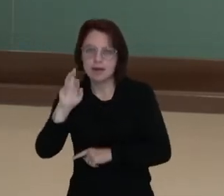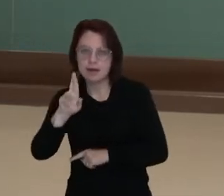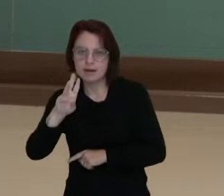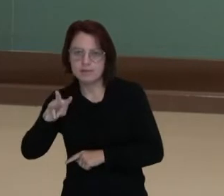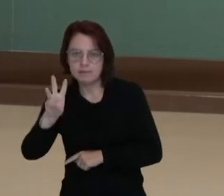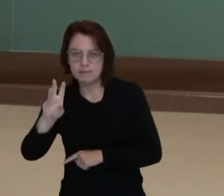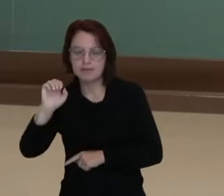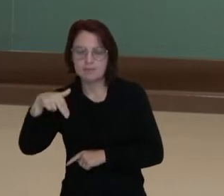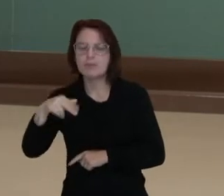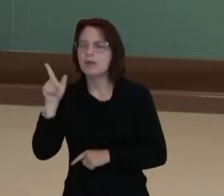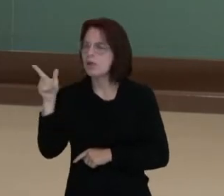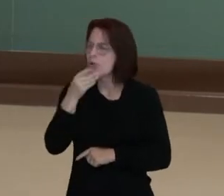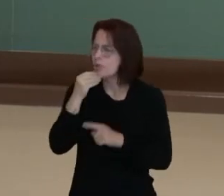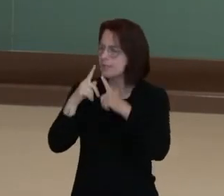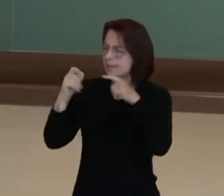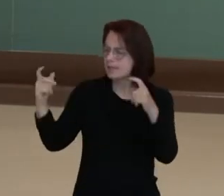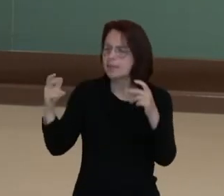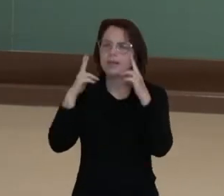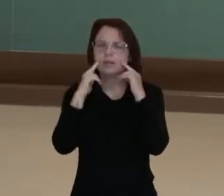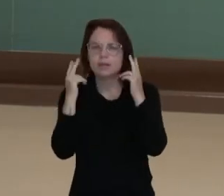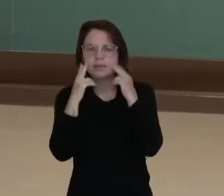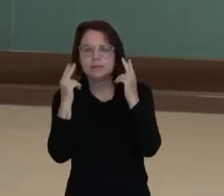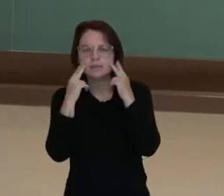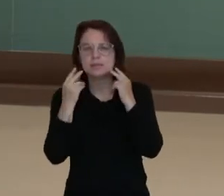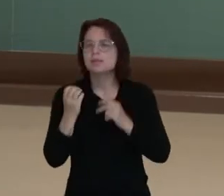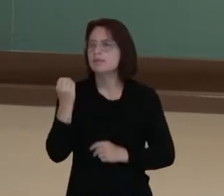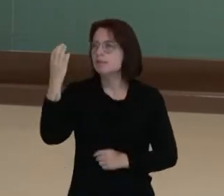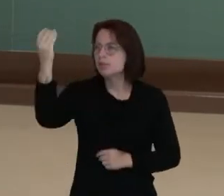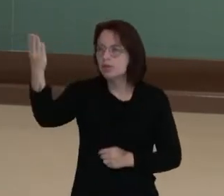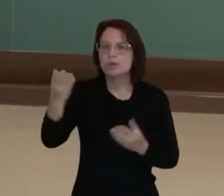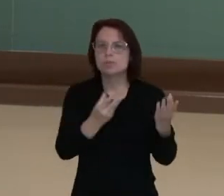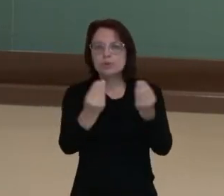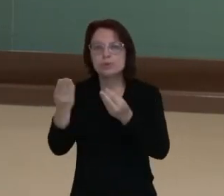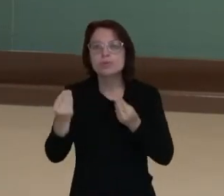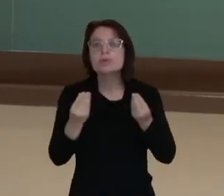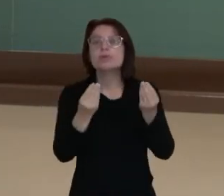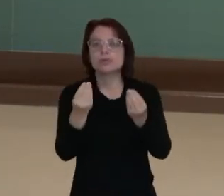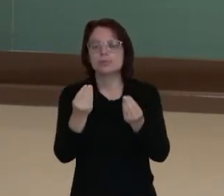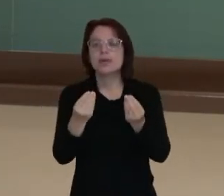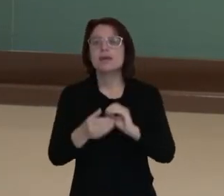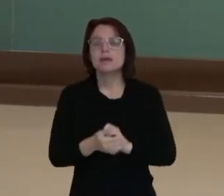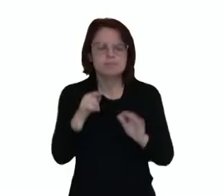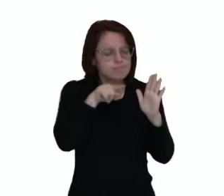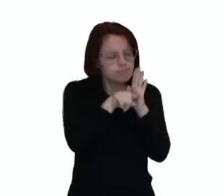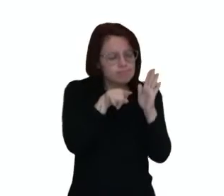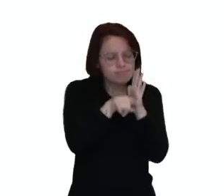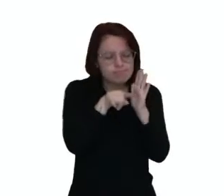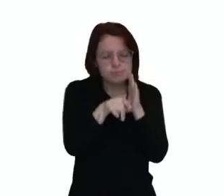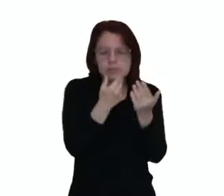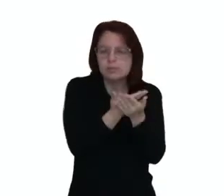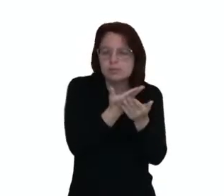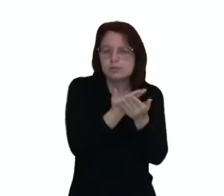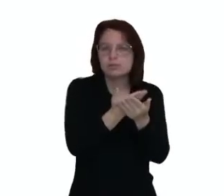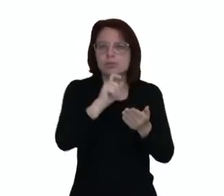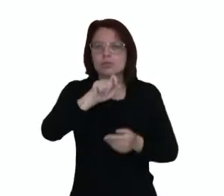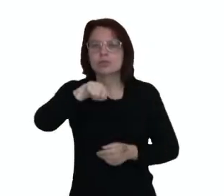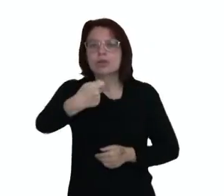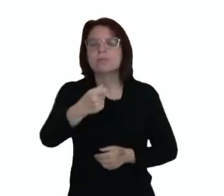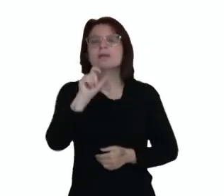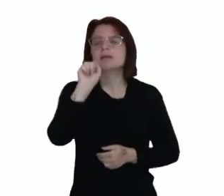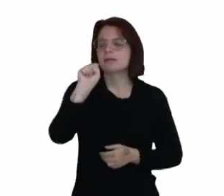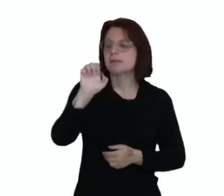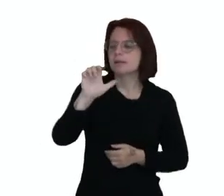um cientista, um naturalista, viajou bastante e ele postulou, né, a seleção natural,